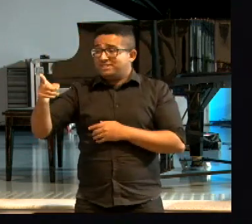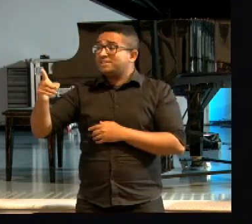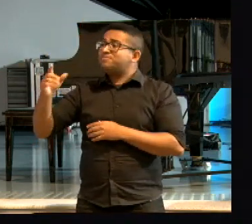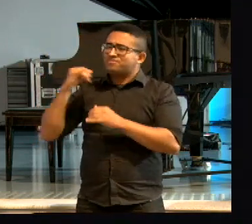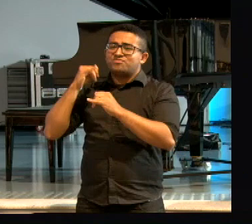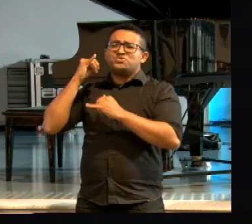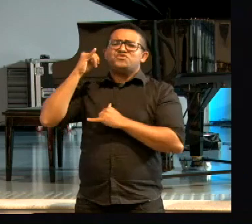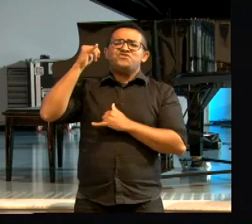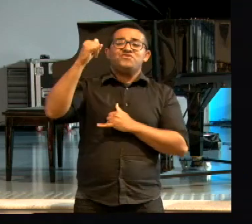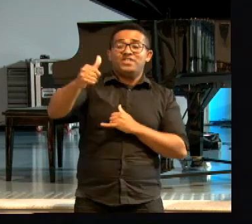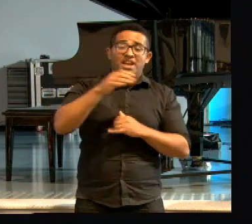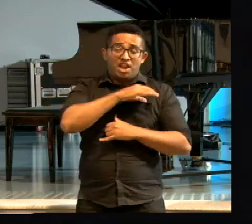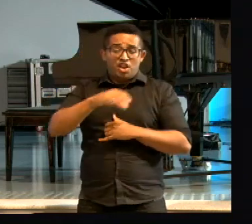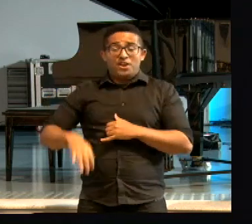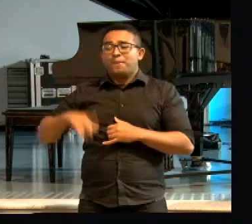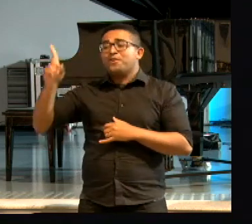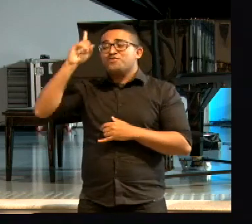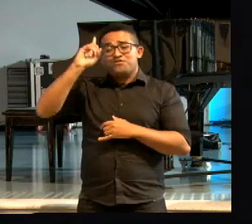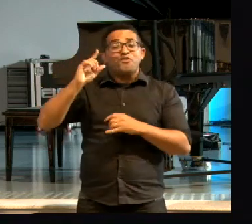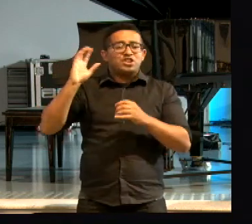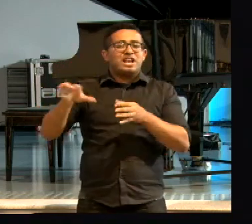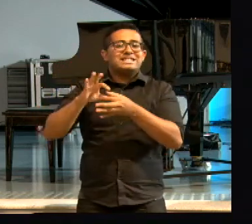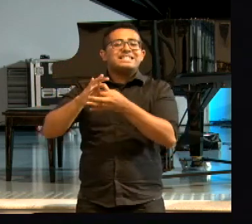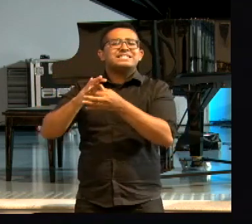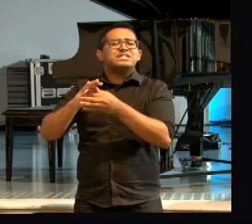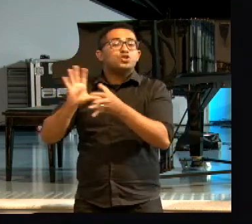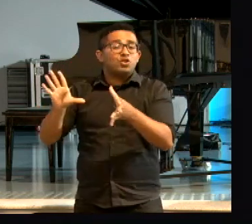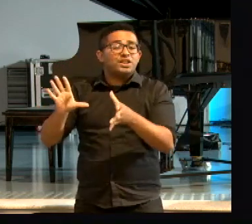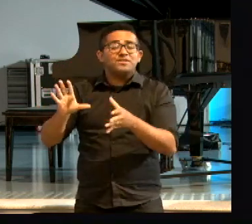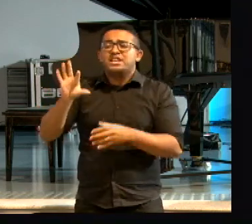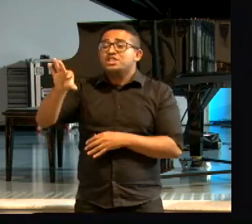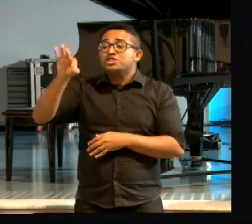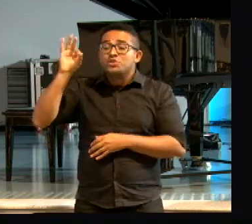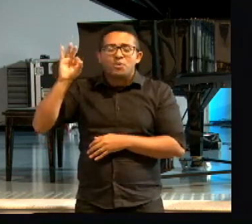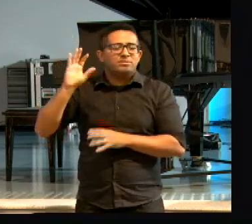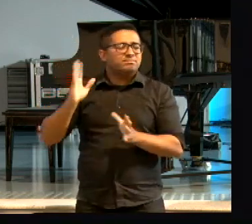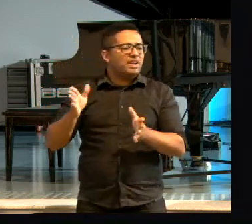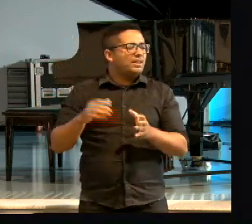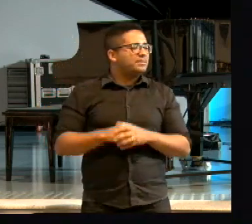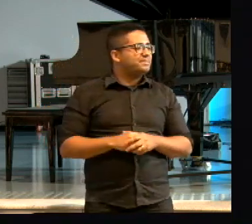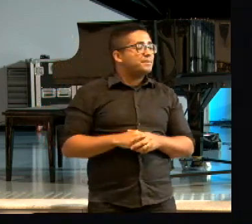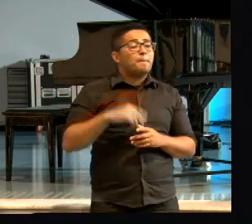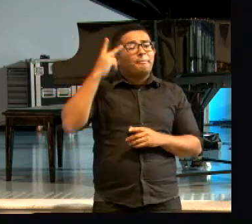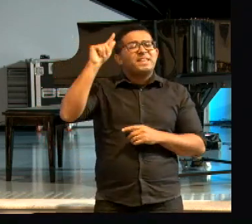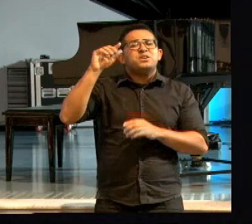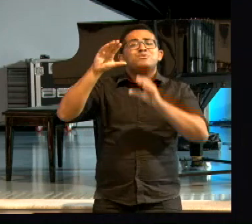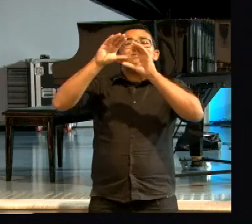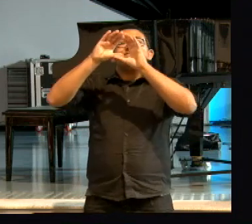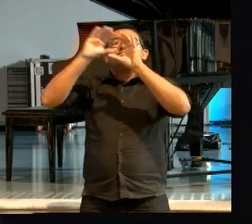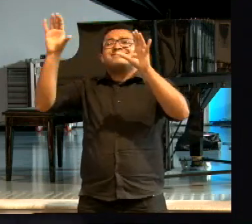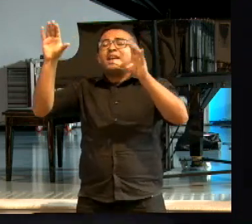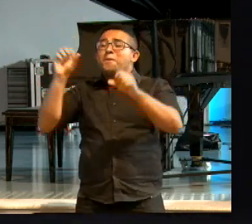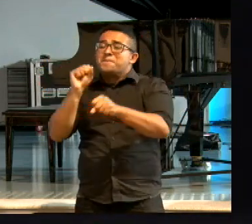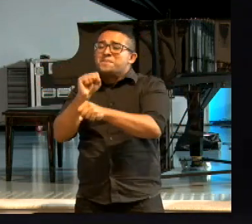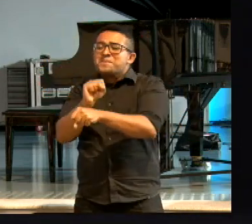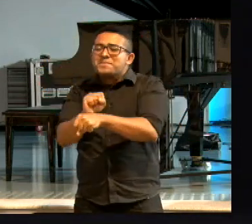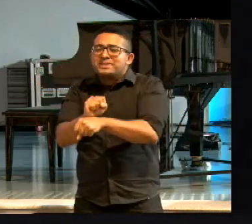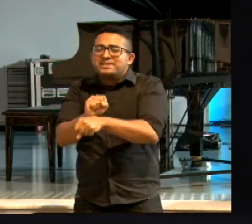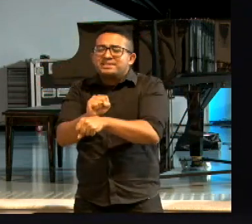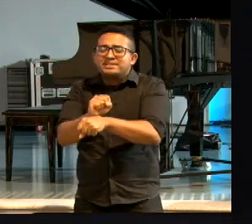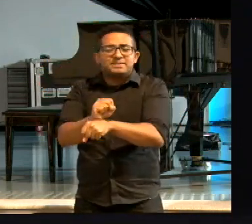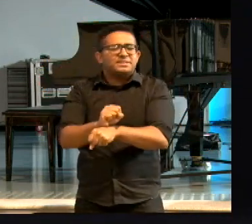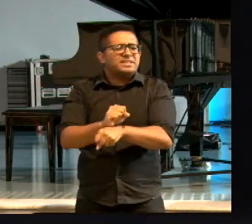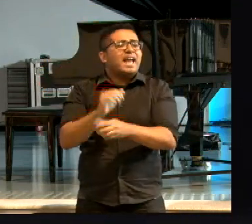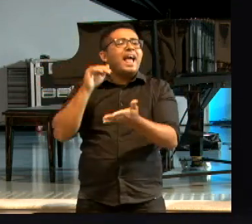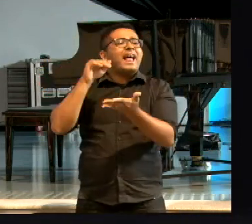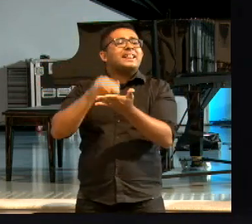lhe foi designado. Então ele diz: porque é necessário que os céus o contenham, segurem até